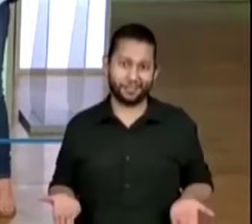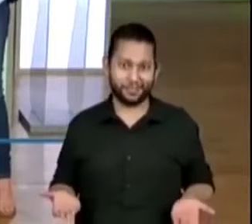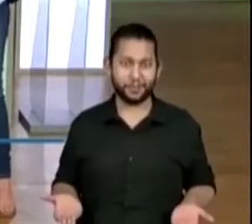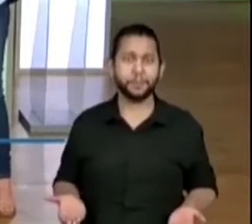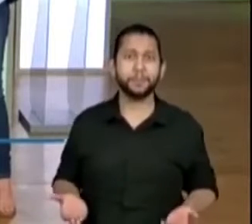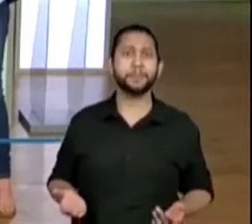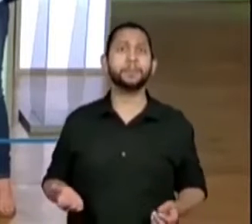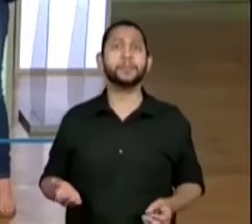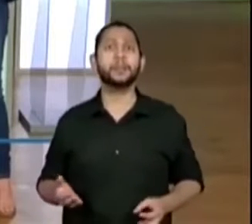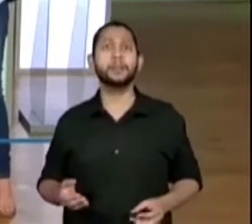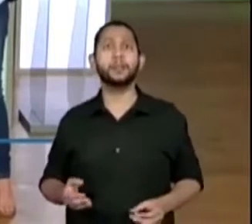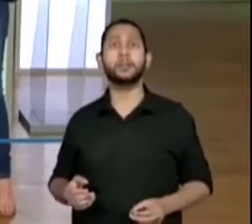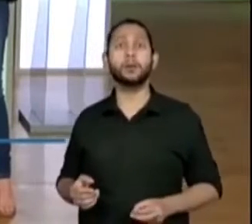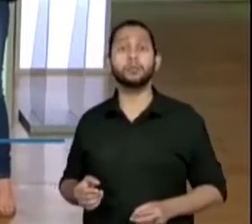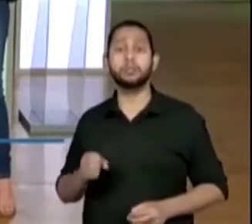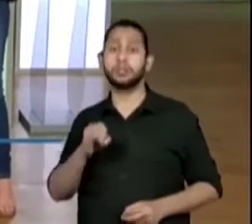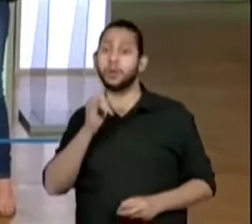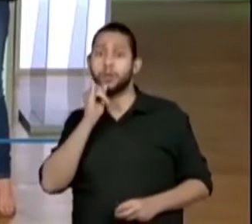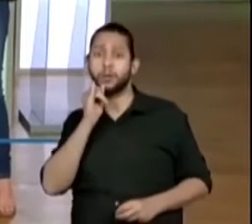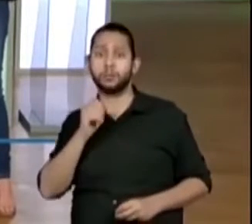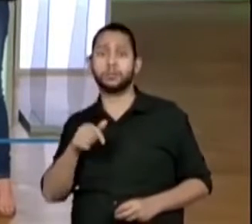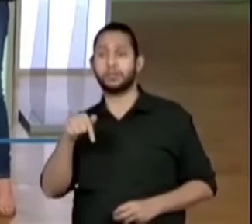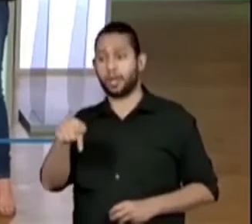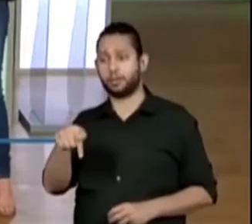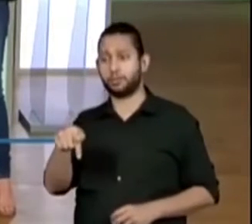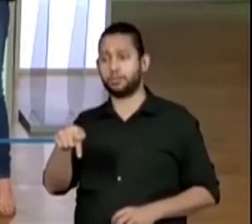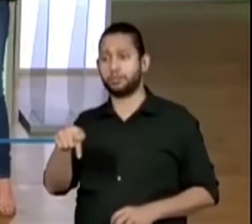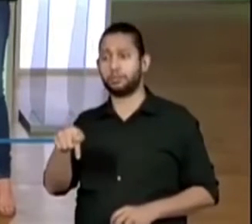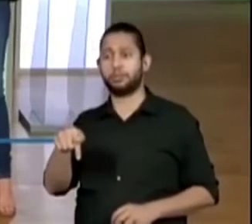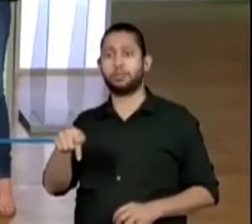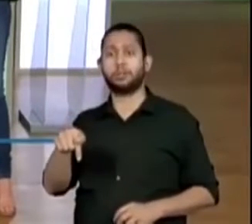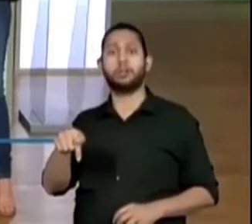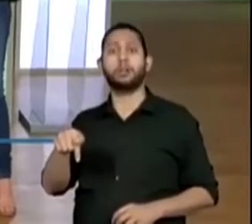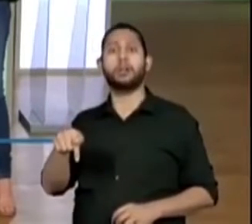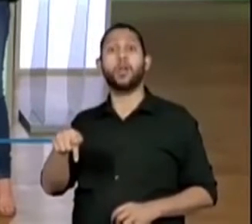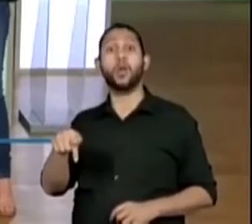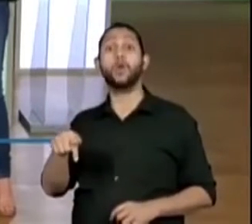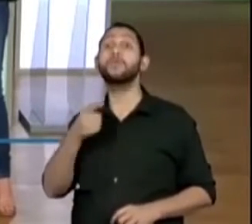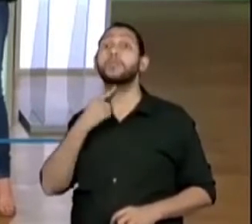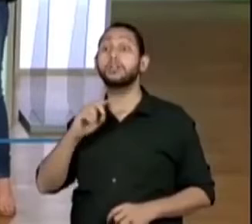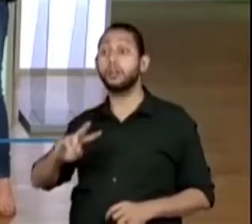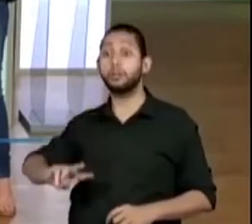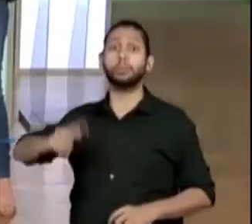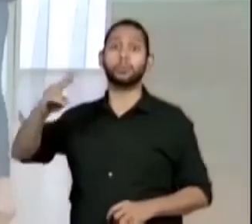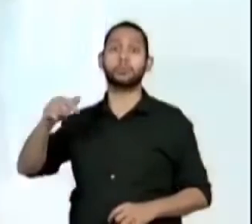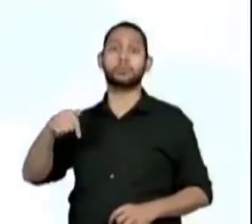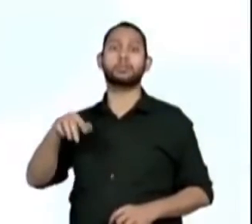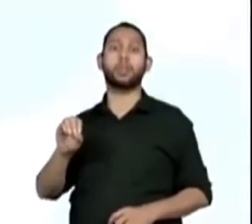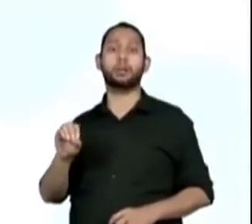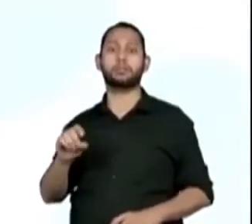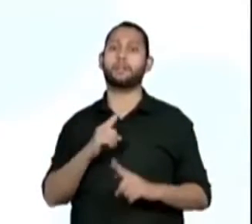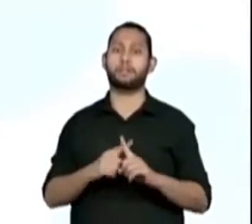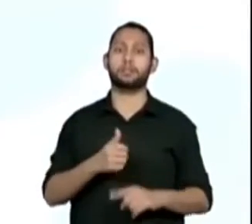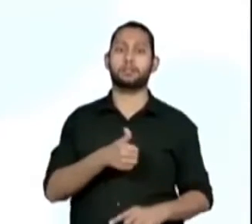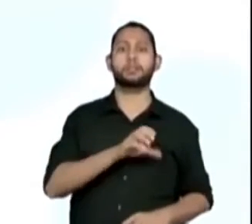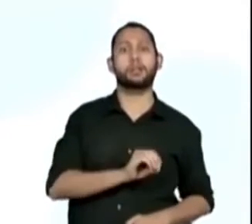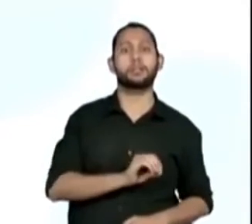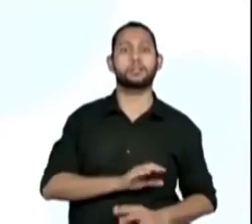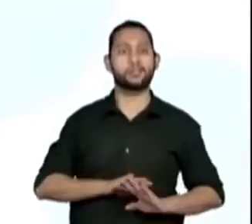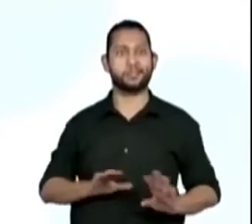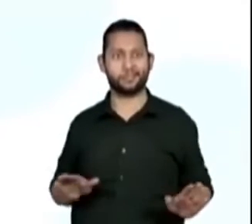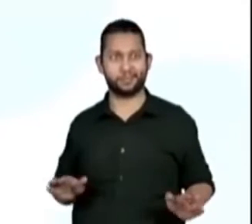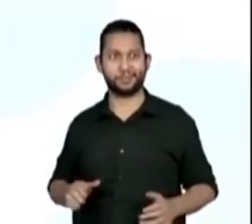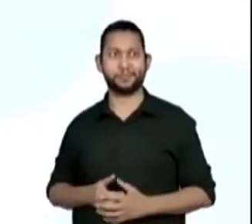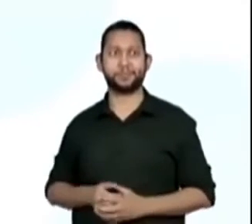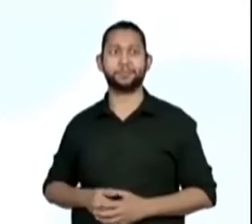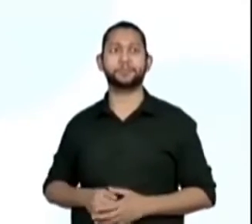por 10. 10. Isso mesmo. Então, serve para todos esses números, ok? Mas aí, vamos lá, para sugestão aqui